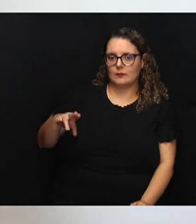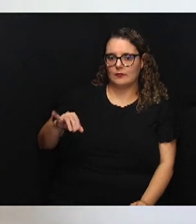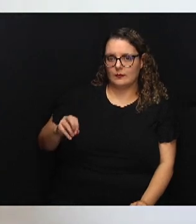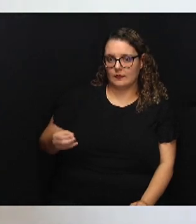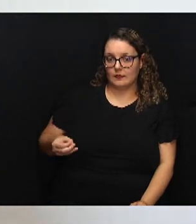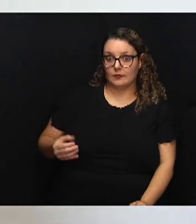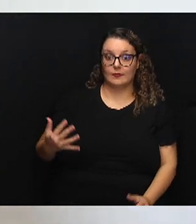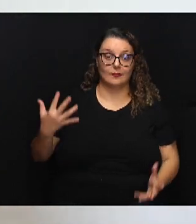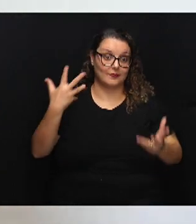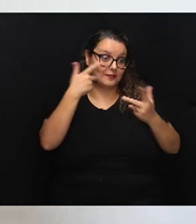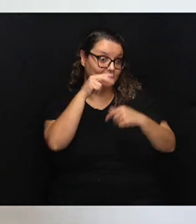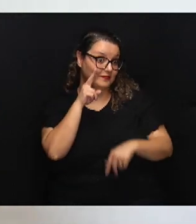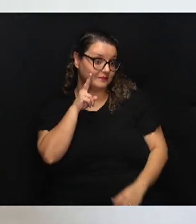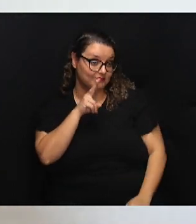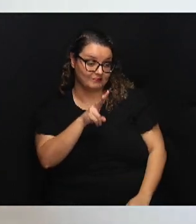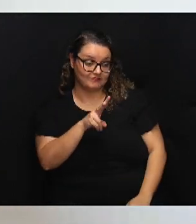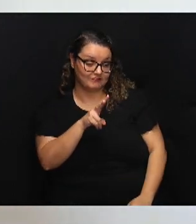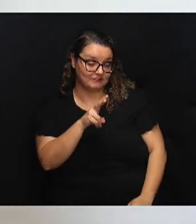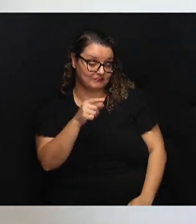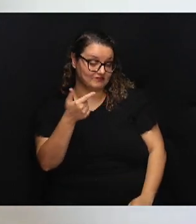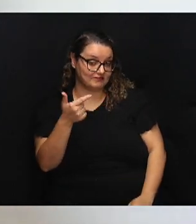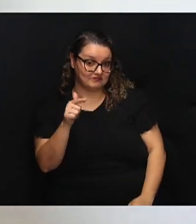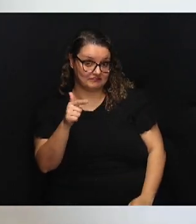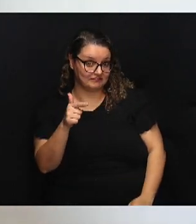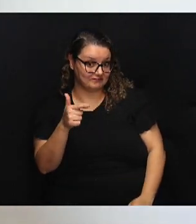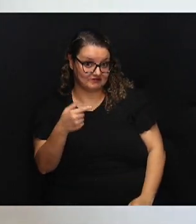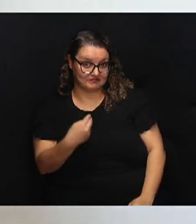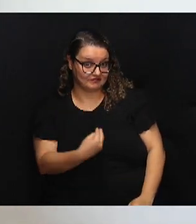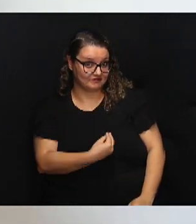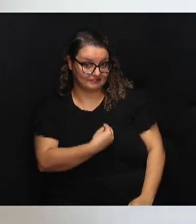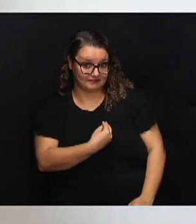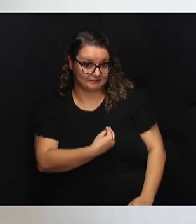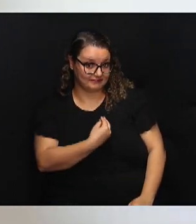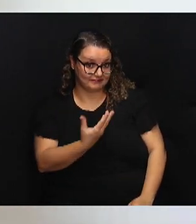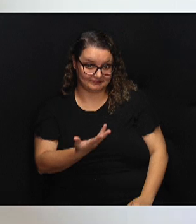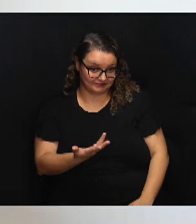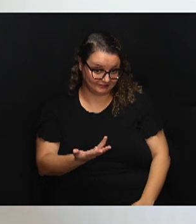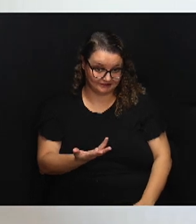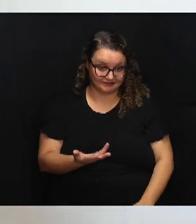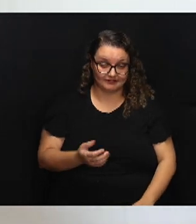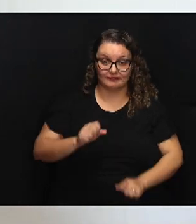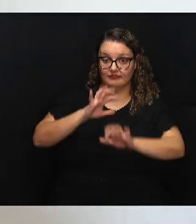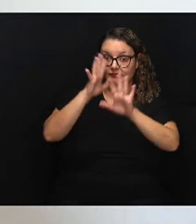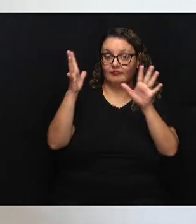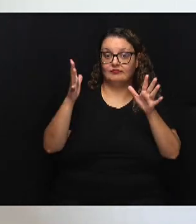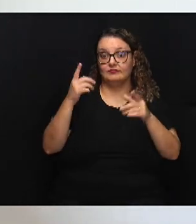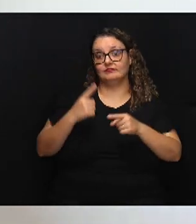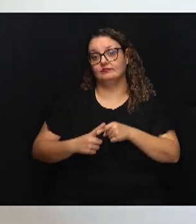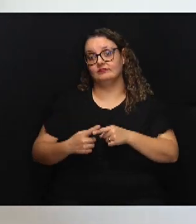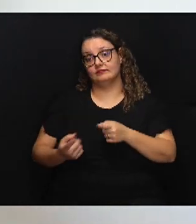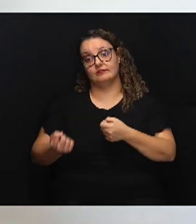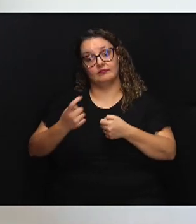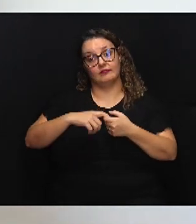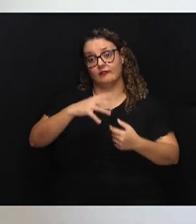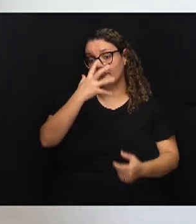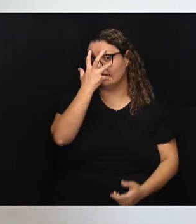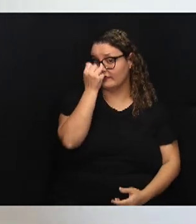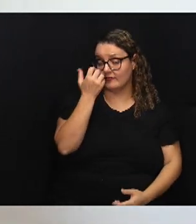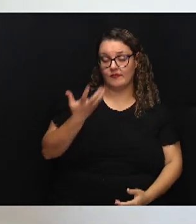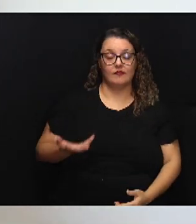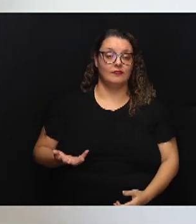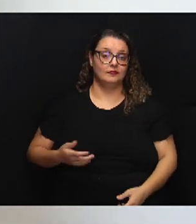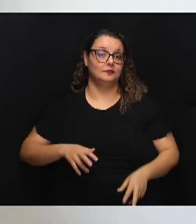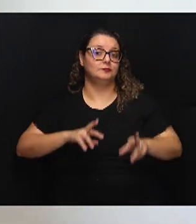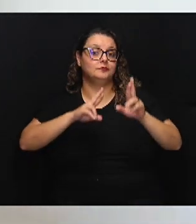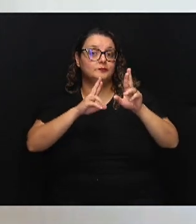existe. Então, se você não tiver muito claro o porquê das coisas, você vai voltar frustrado. A sua